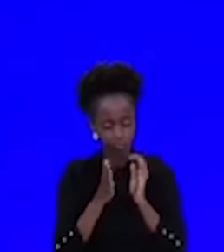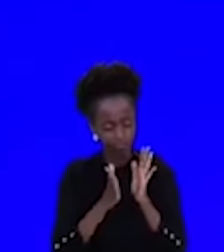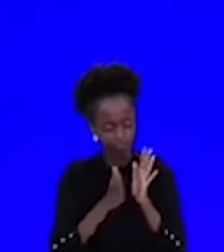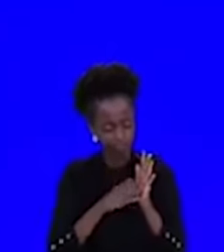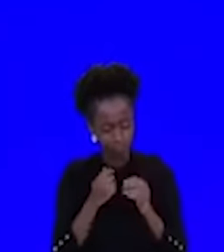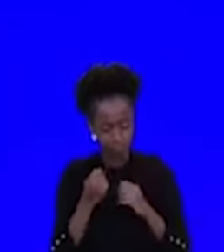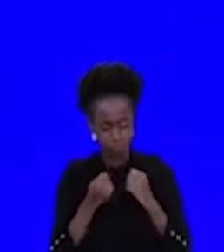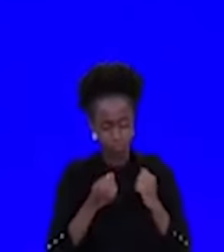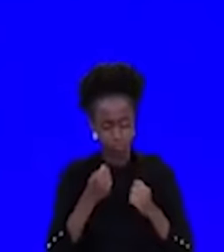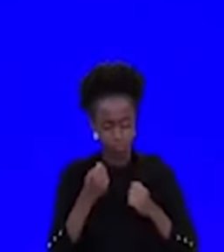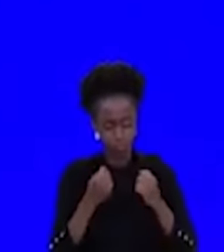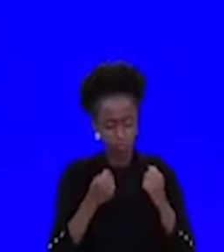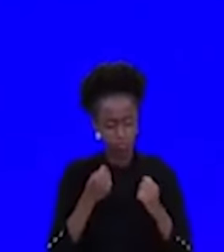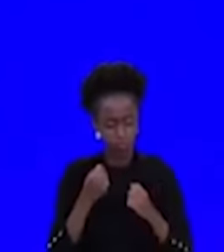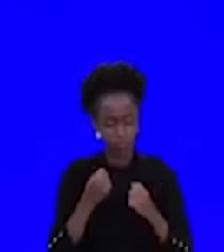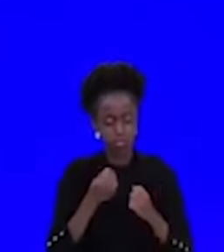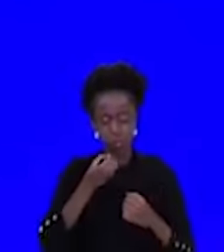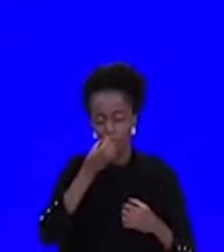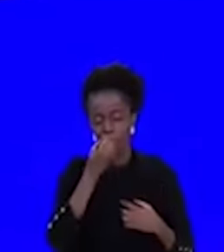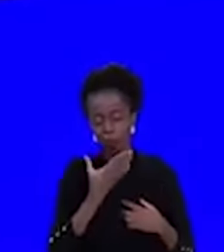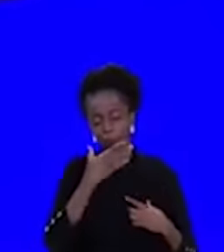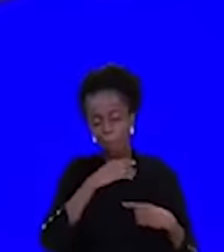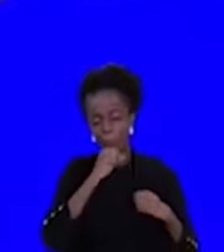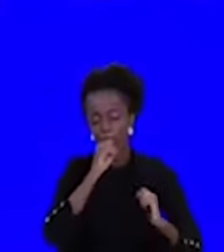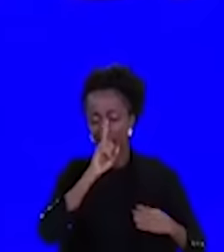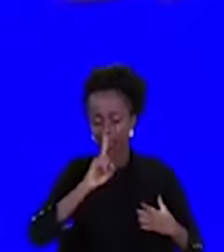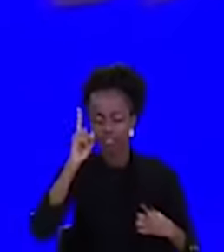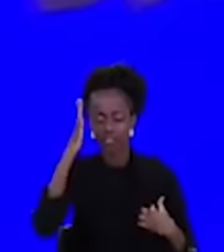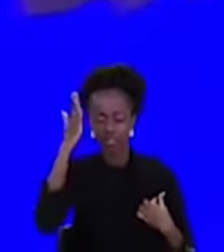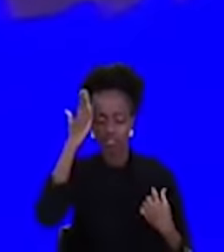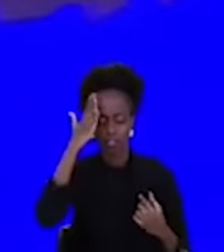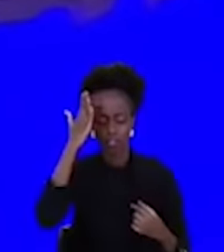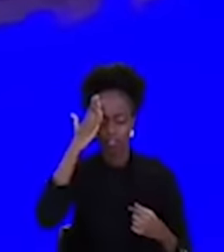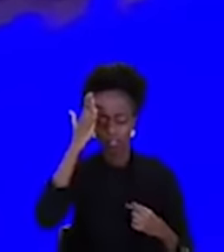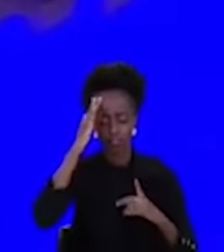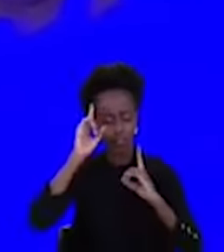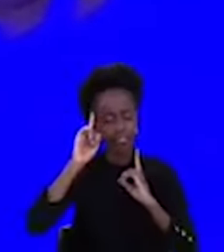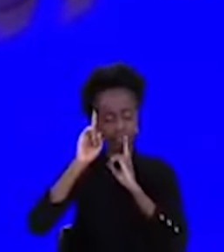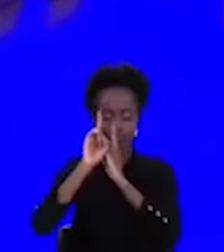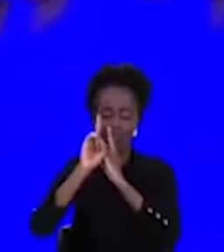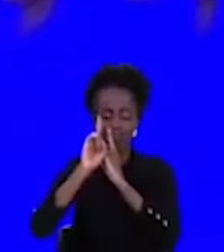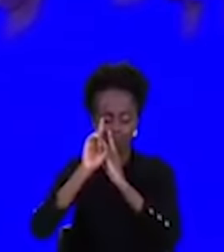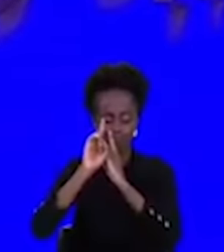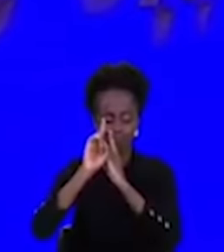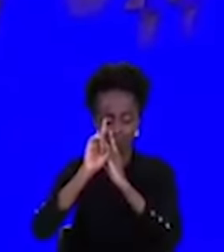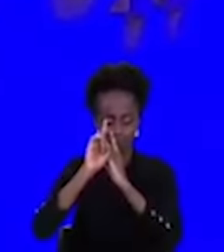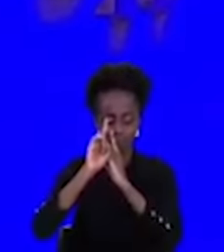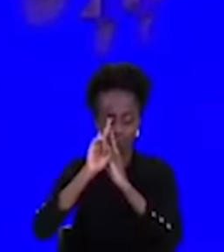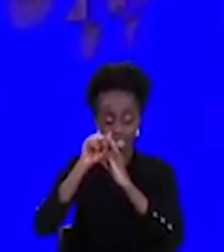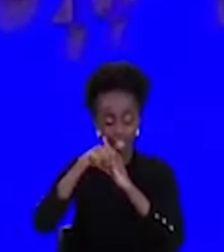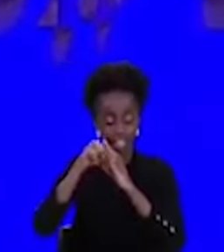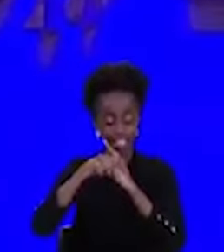Aleluia. Como é bom, meu Pai, saber que Te encontramos aqui,